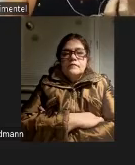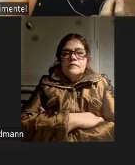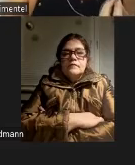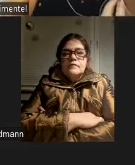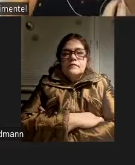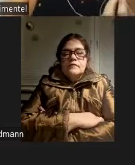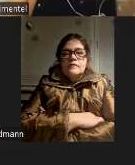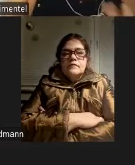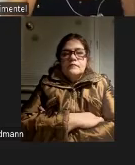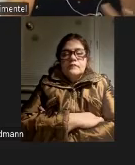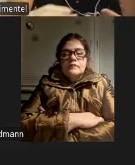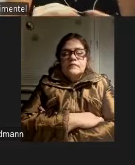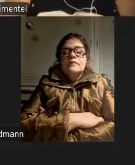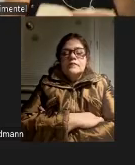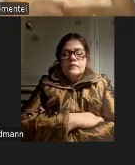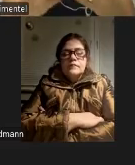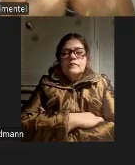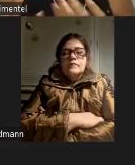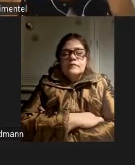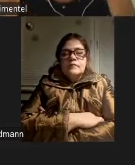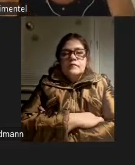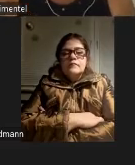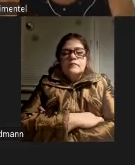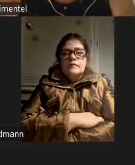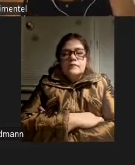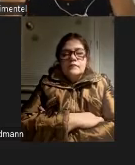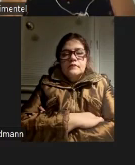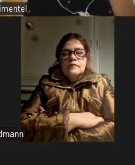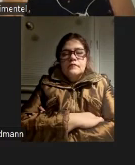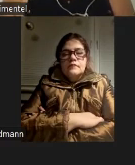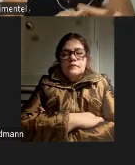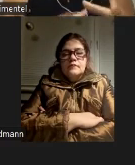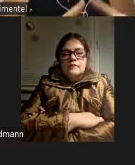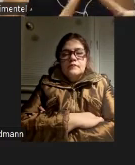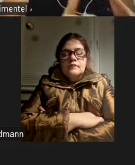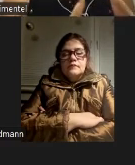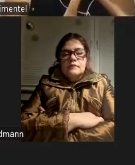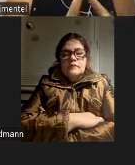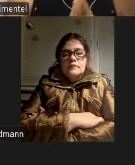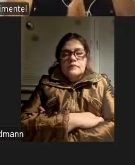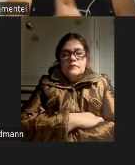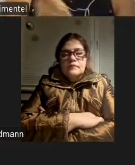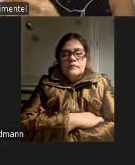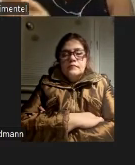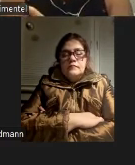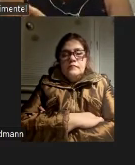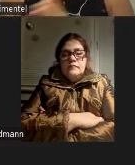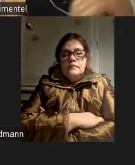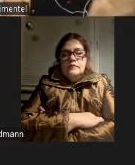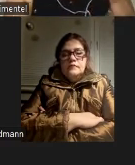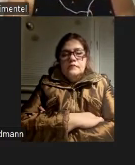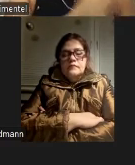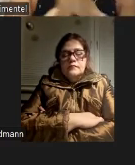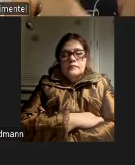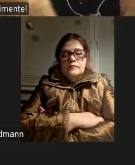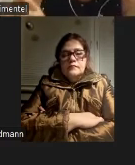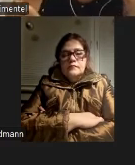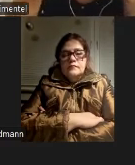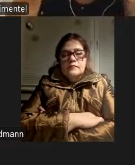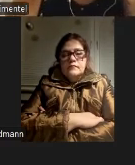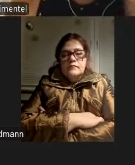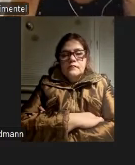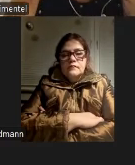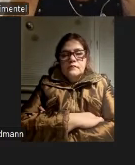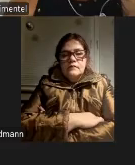essa regulamentação, esse ciclo circadiano, a gente entende que além desse sono ser um processo reversível, ele começa e